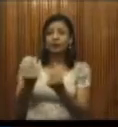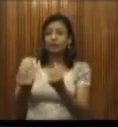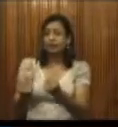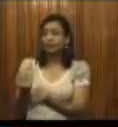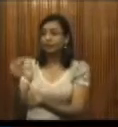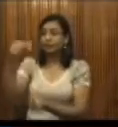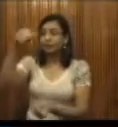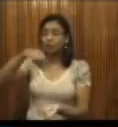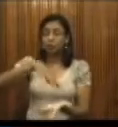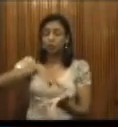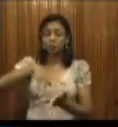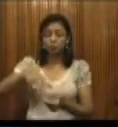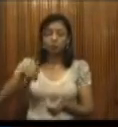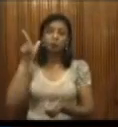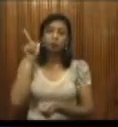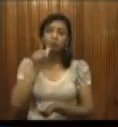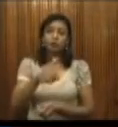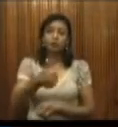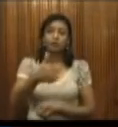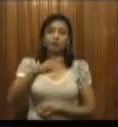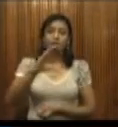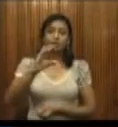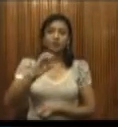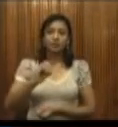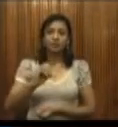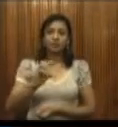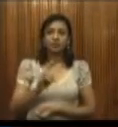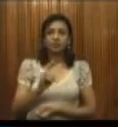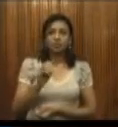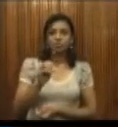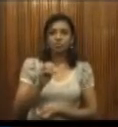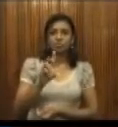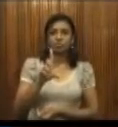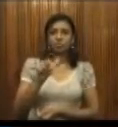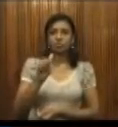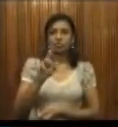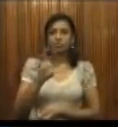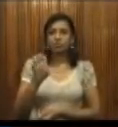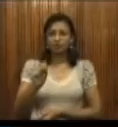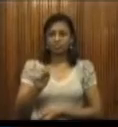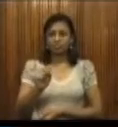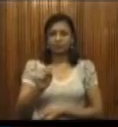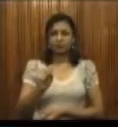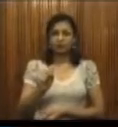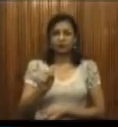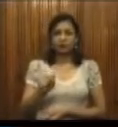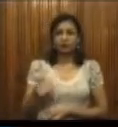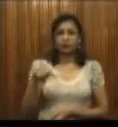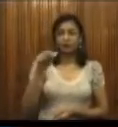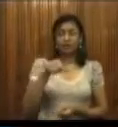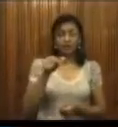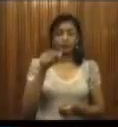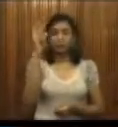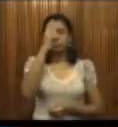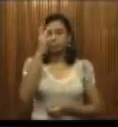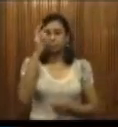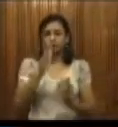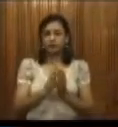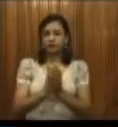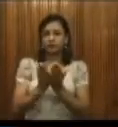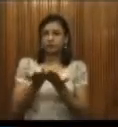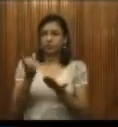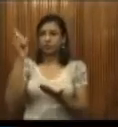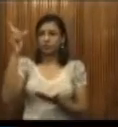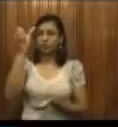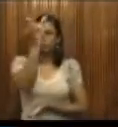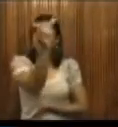menos assim que a Bíblia está apresentando este homem? É um homem jovem, é um homem rico, é um homem de